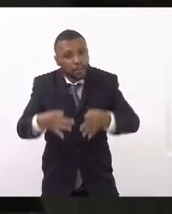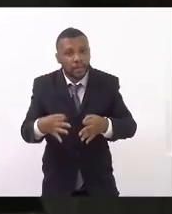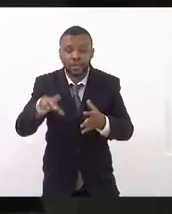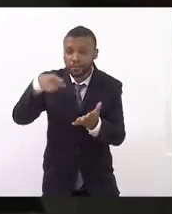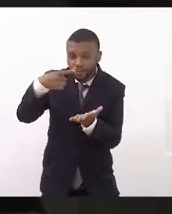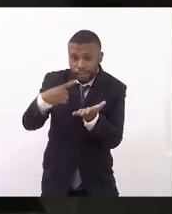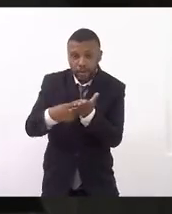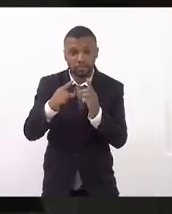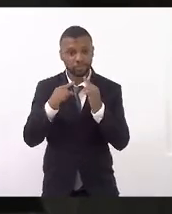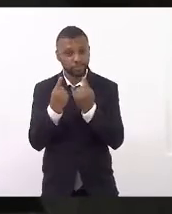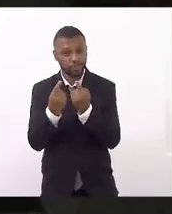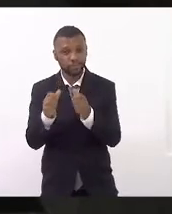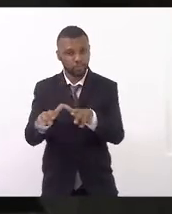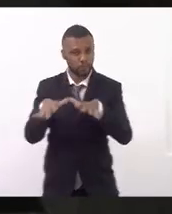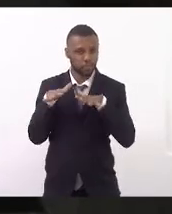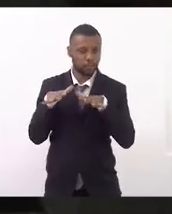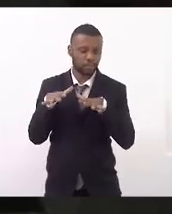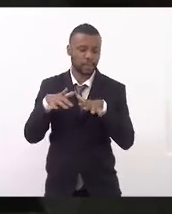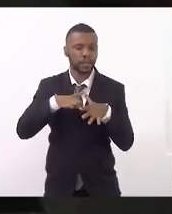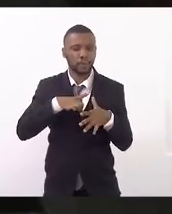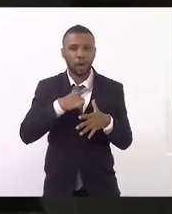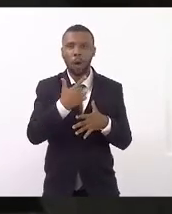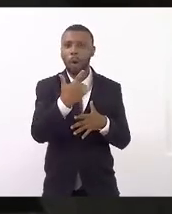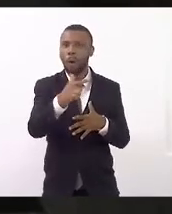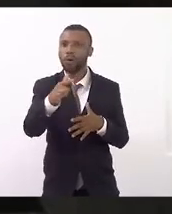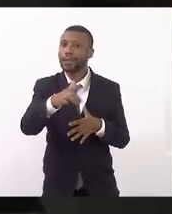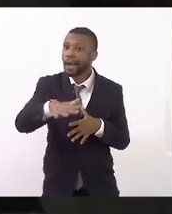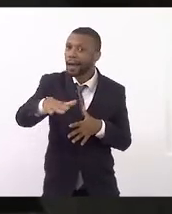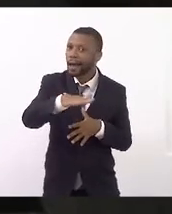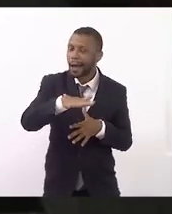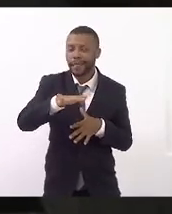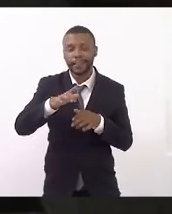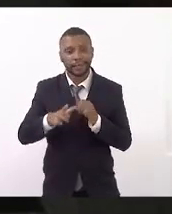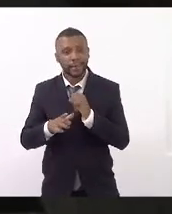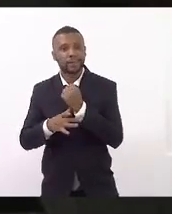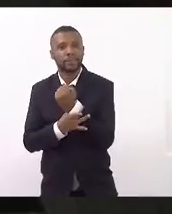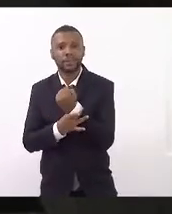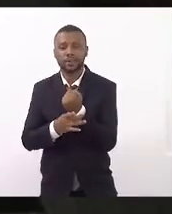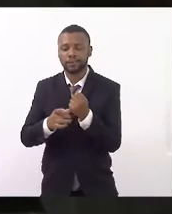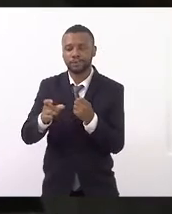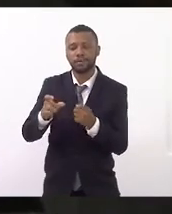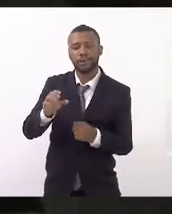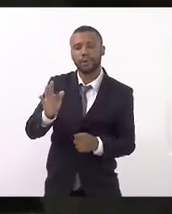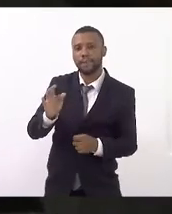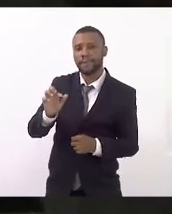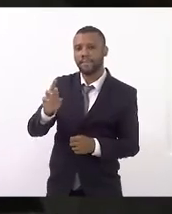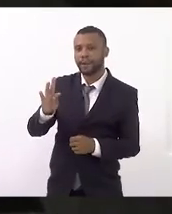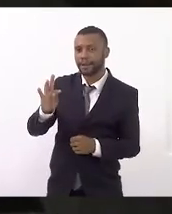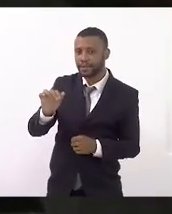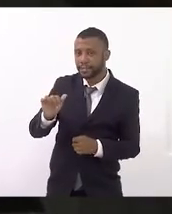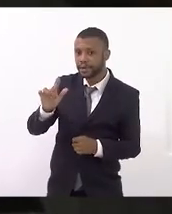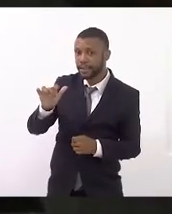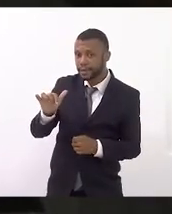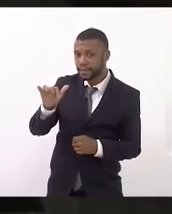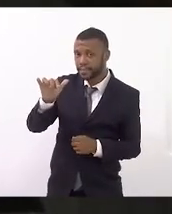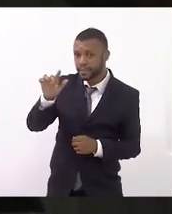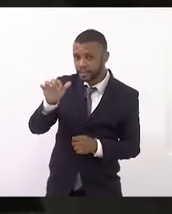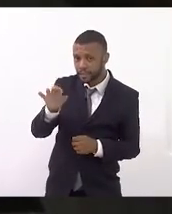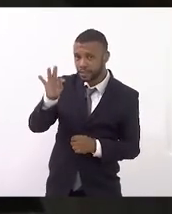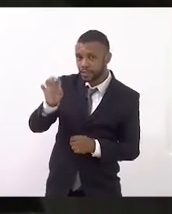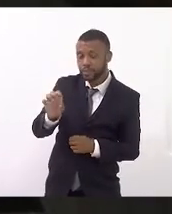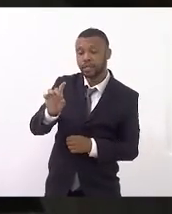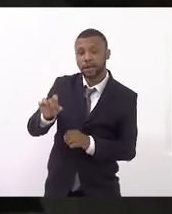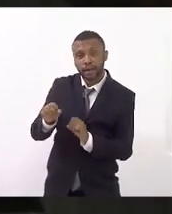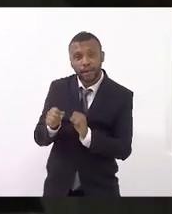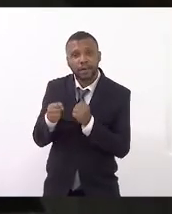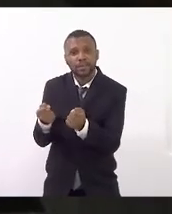outras surgirão. Nós temos que não apenas garantir os fertilizantes, mas garantir a sustentabilidade e a